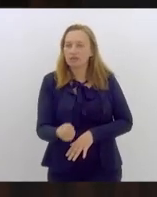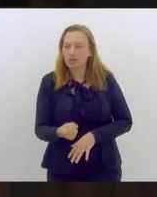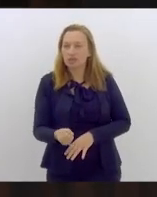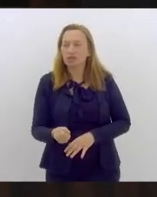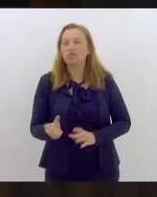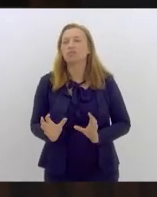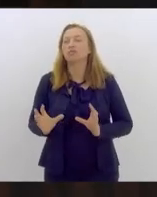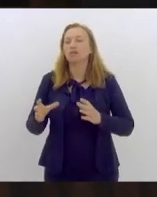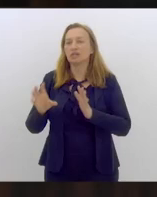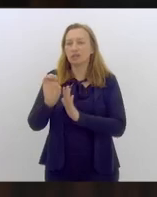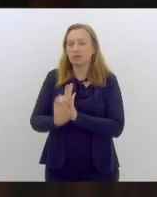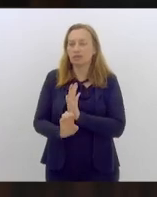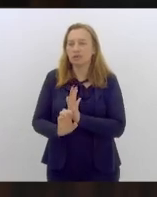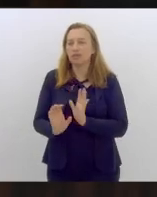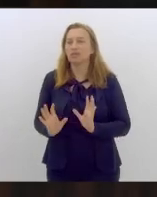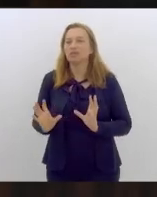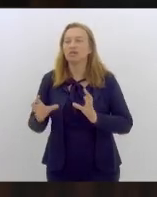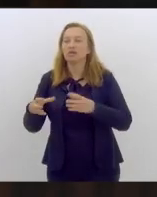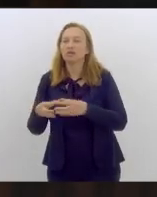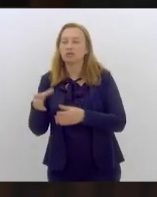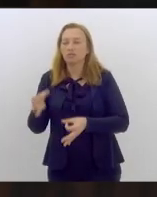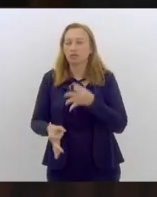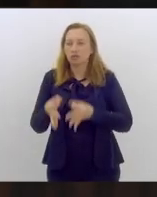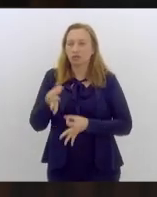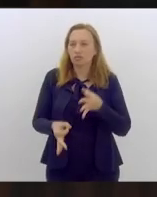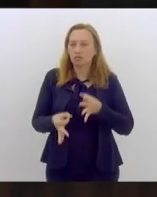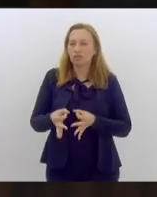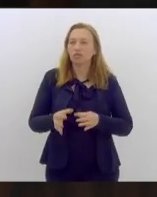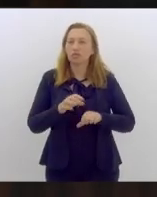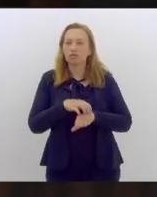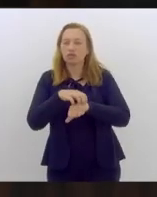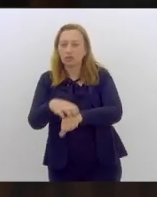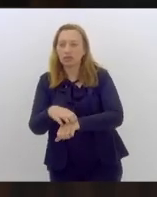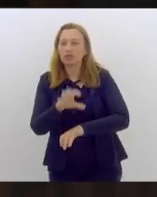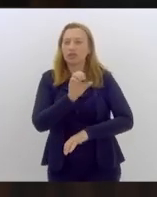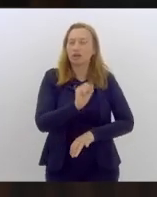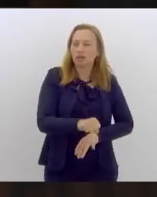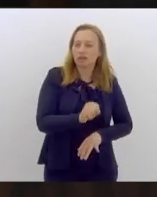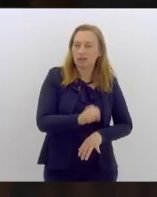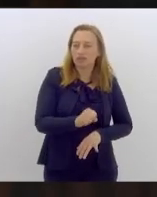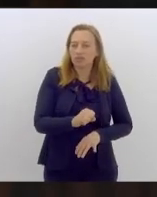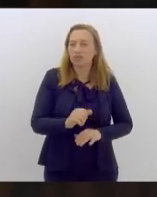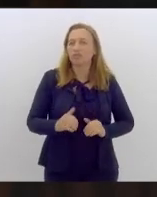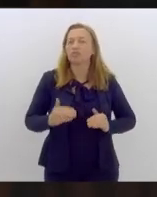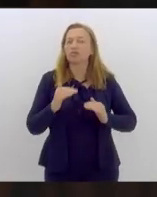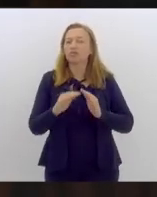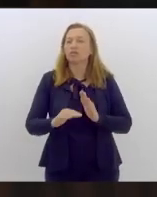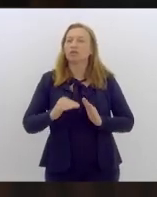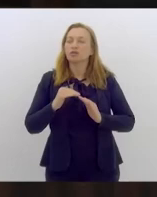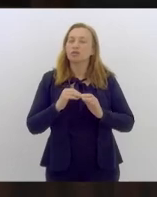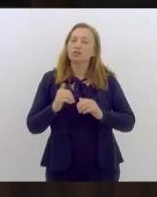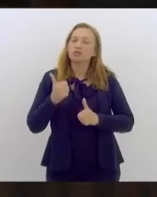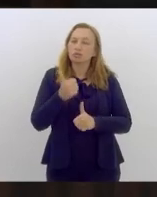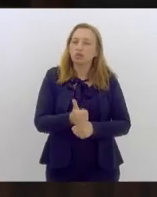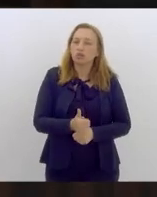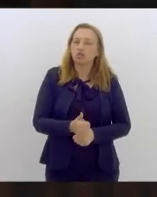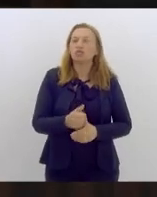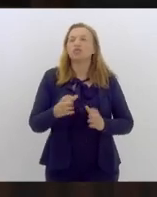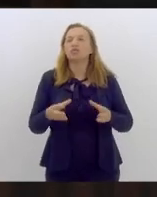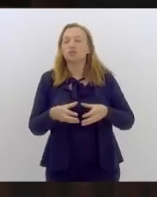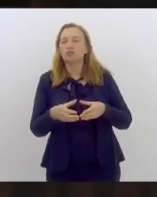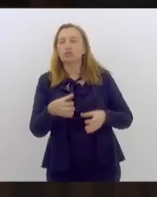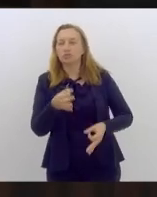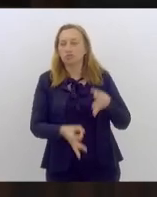as emendas da Comissão de Constituição e Justiça. De transporte, favorável, com o substitutivo da Comissão de Constituição